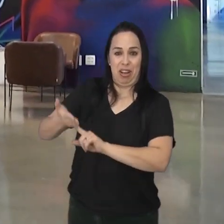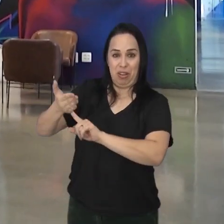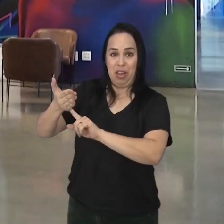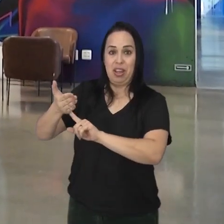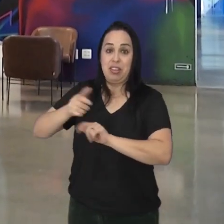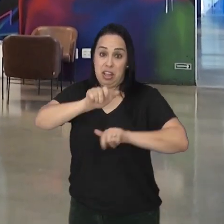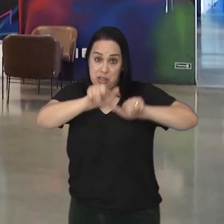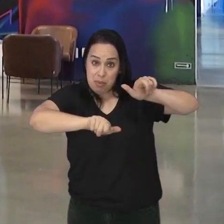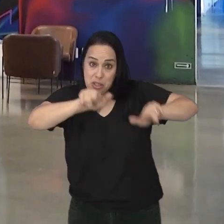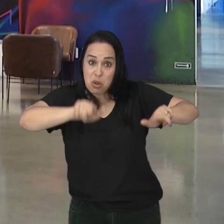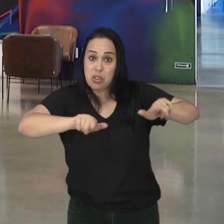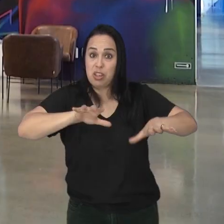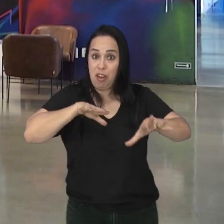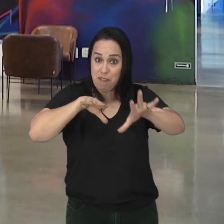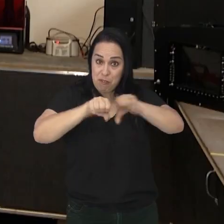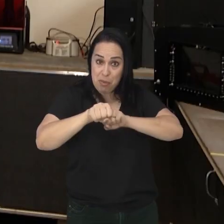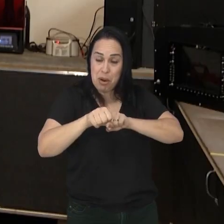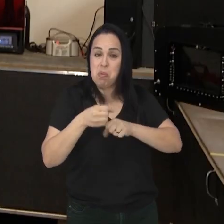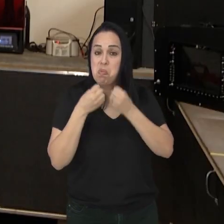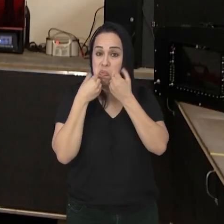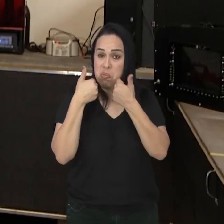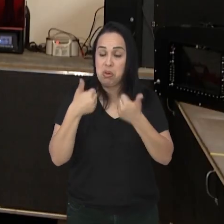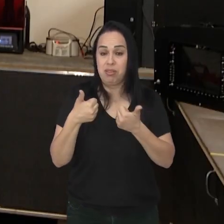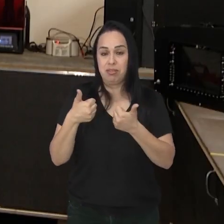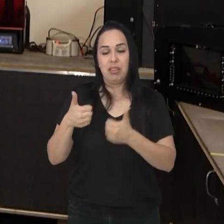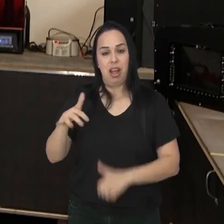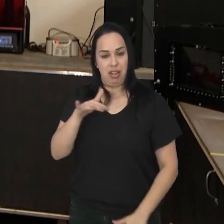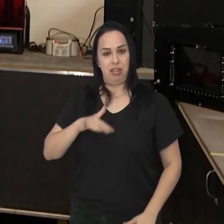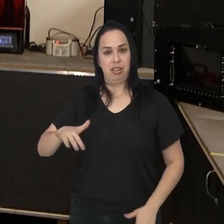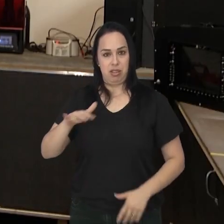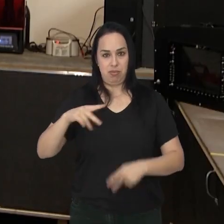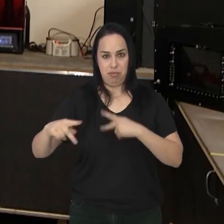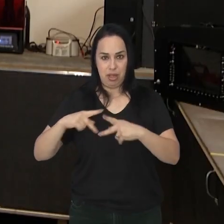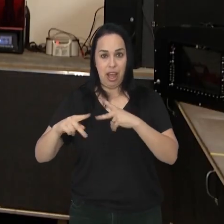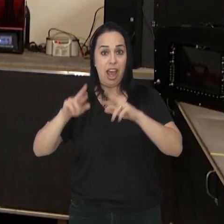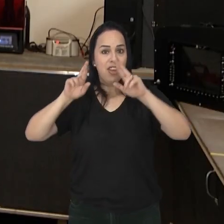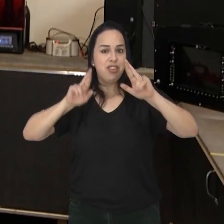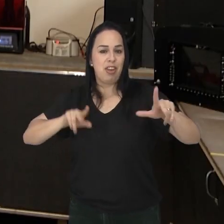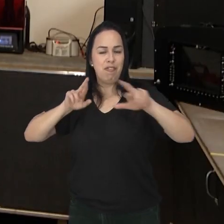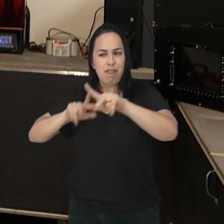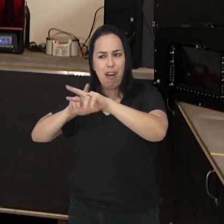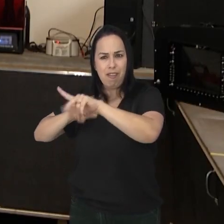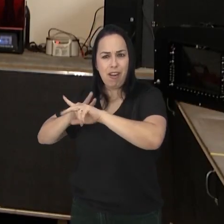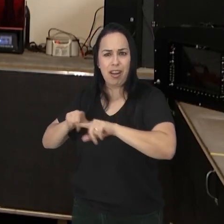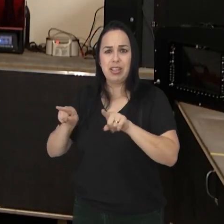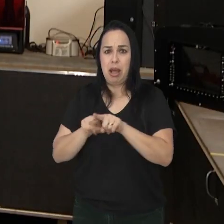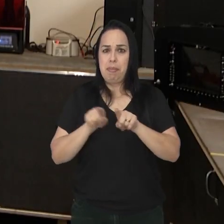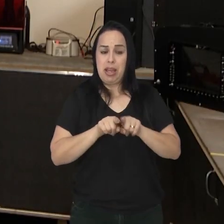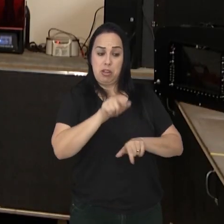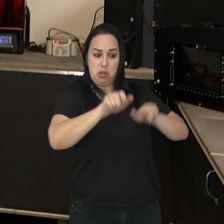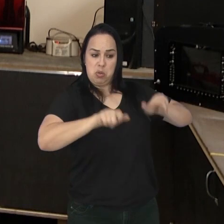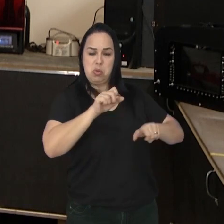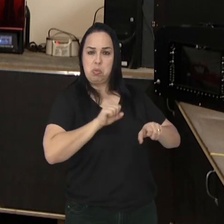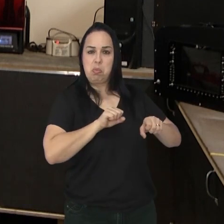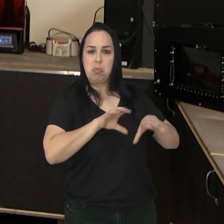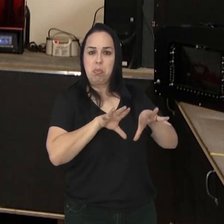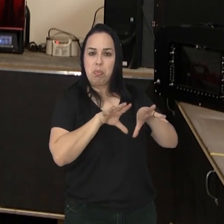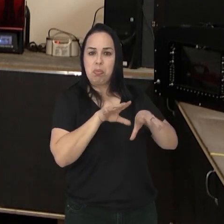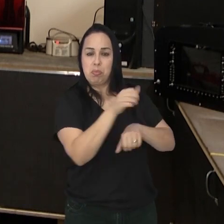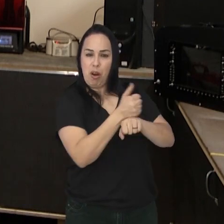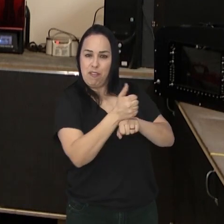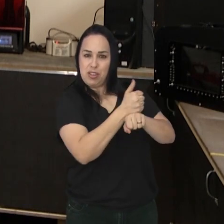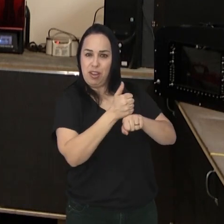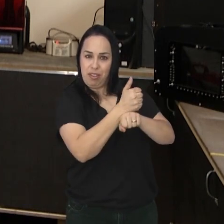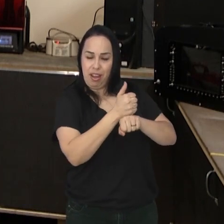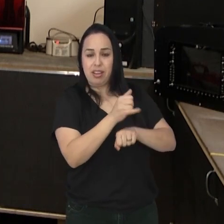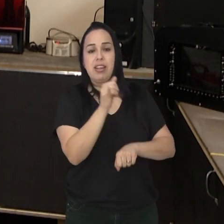uma mão de obra qualificada. A cidade de São José dos Campos realmente tem esse diferencial muito grande, até de mão de obra qualificada,